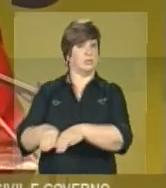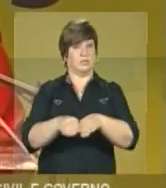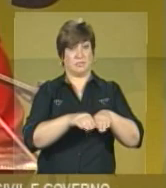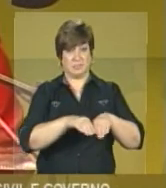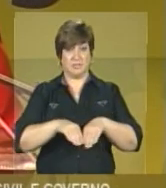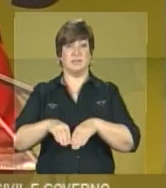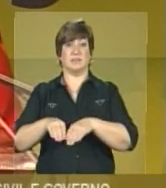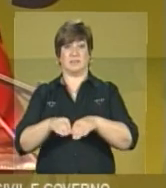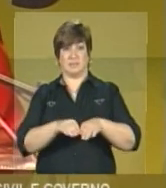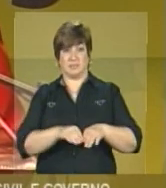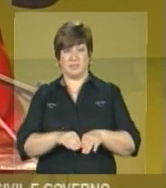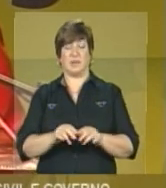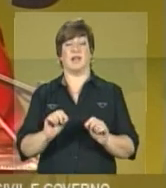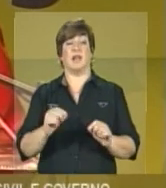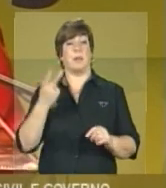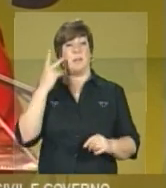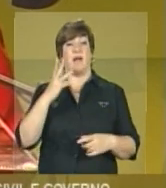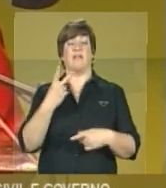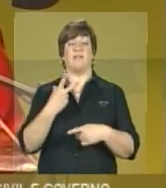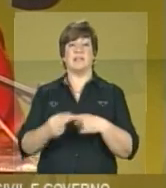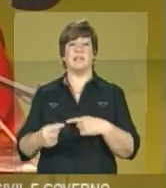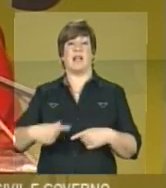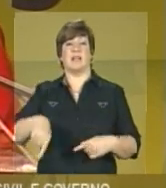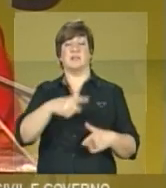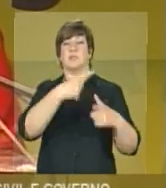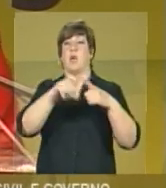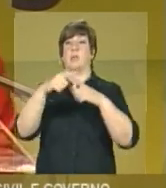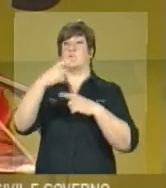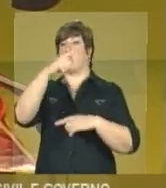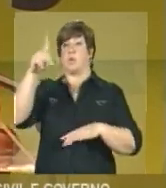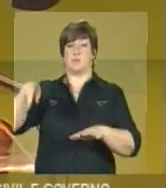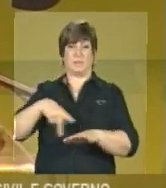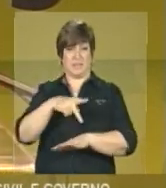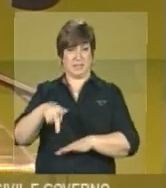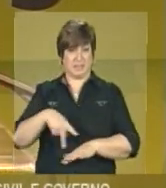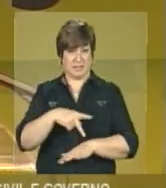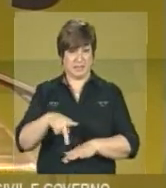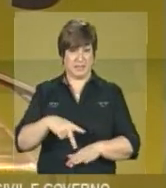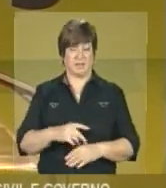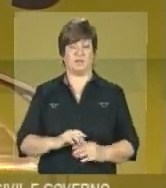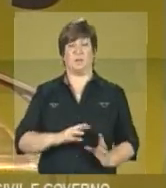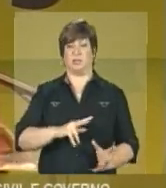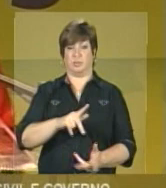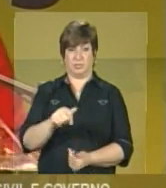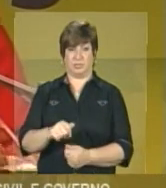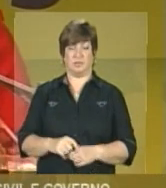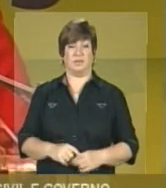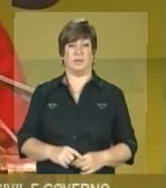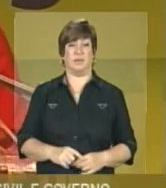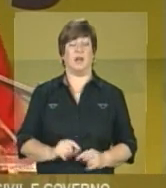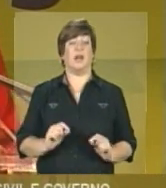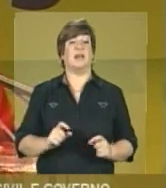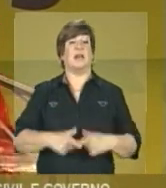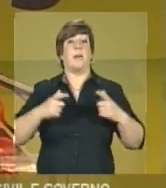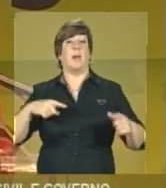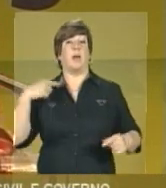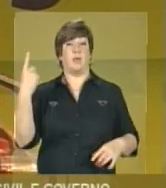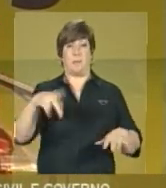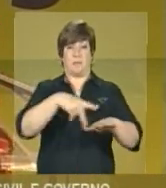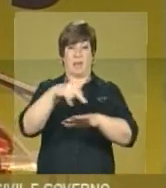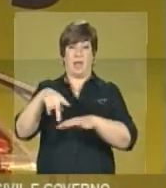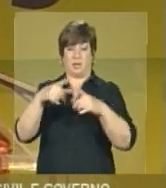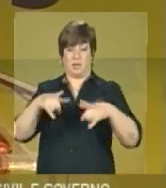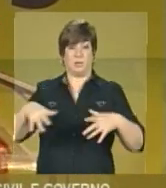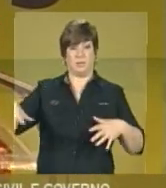democráticas aos desequilíbrios internacionais. Na maioria dos países da região,